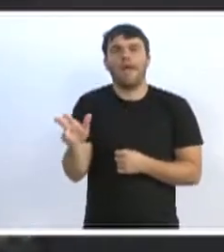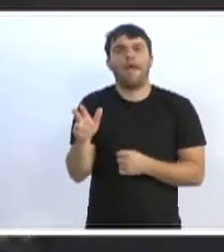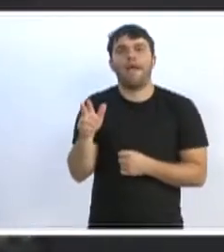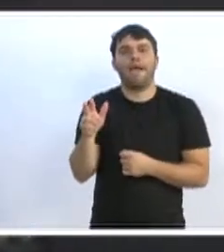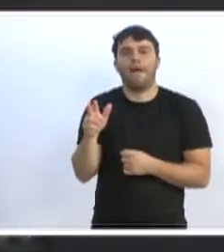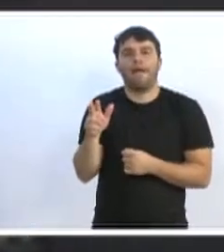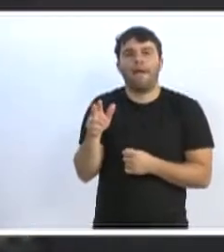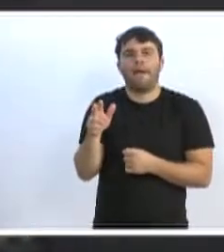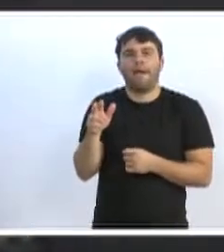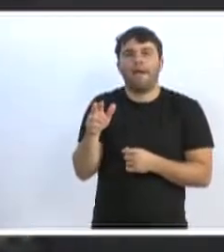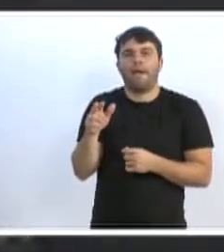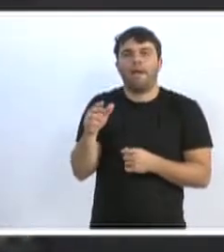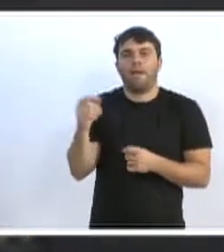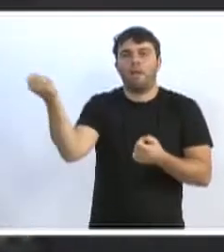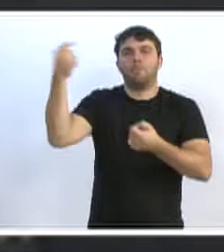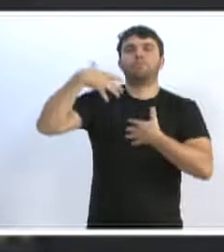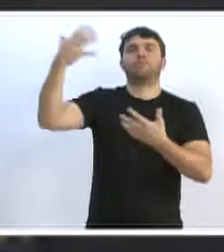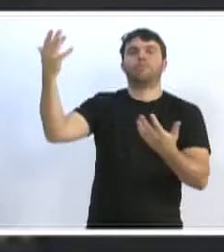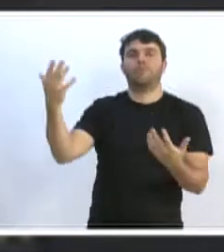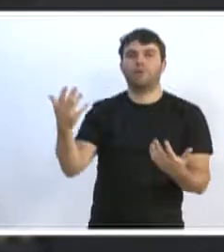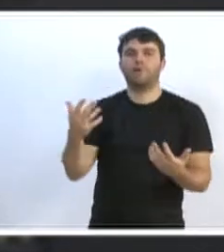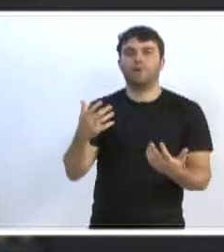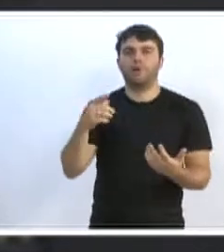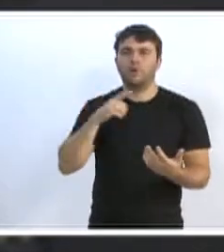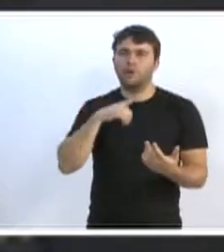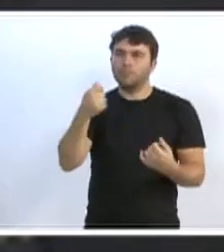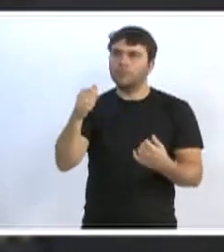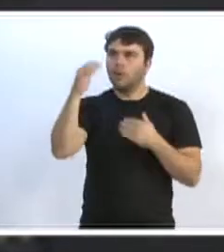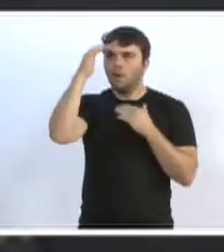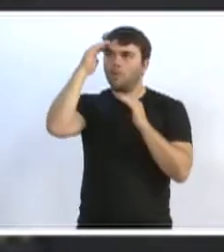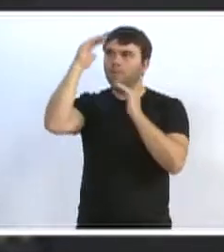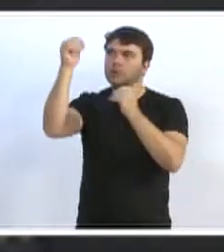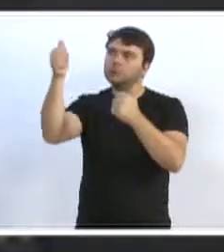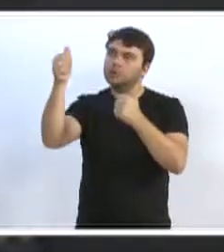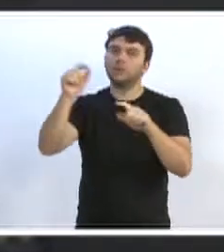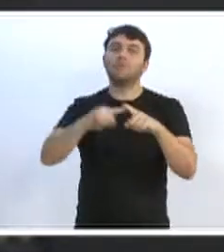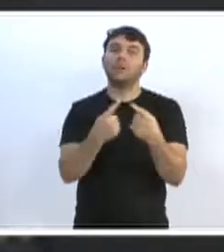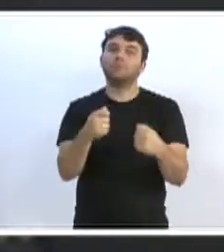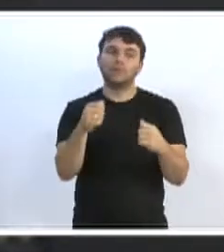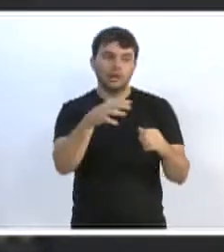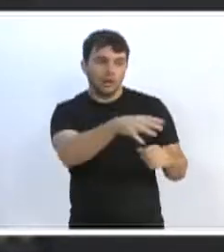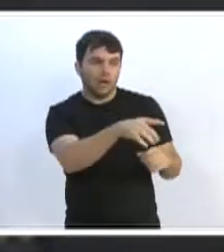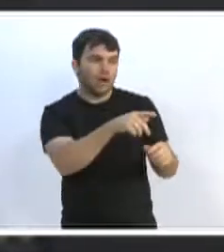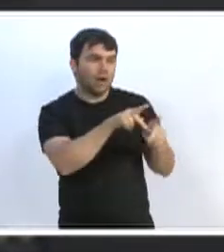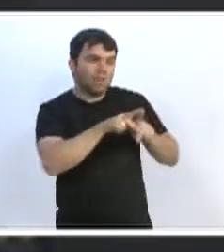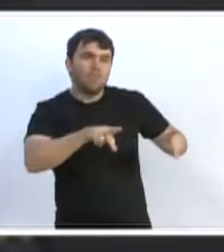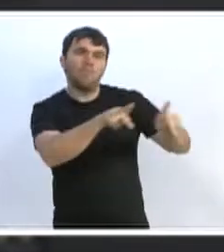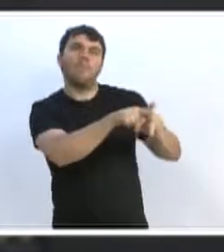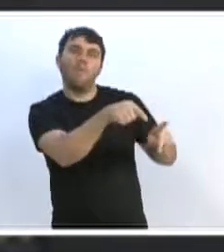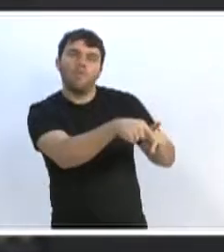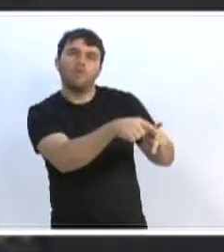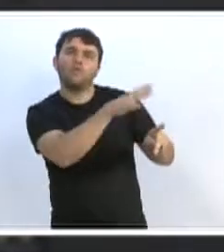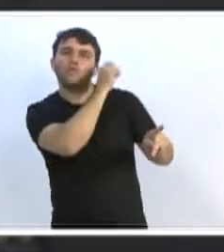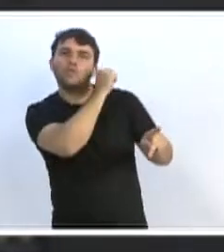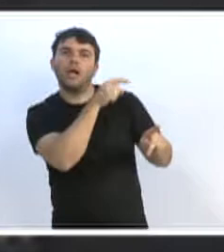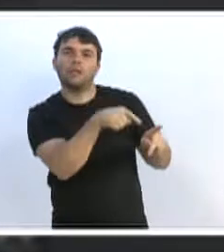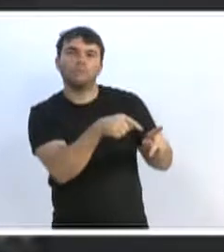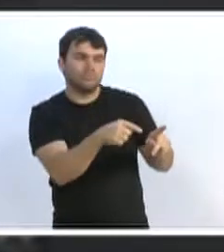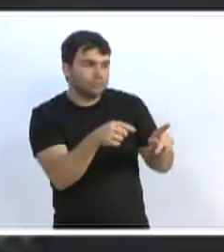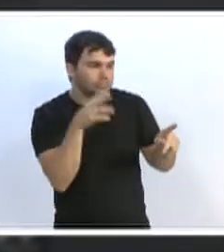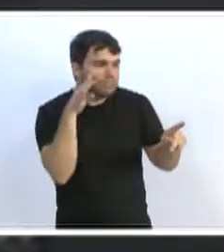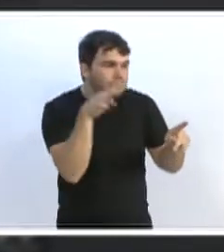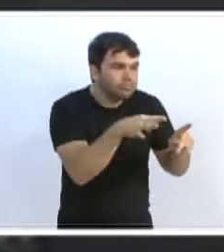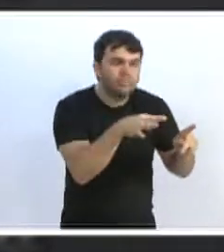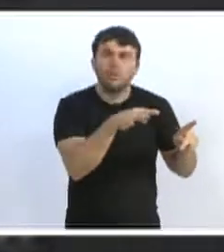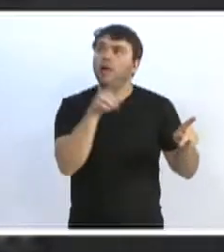secretarias, você tem que obedecer e escutar a população. Esse negócio de a comunidade pede, reivindica, e nenhum de vocês vão para atender